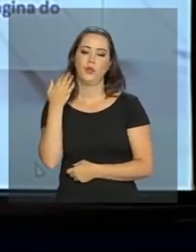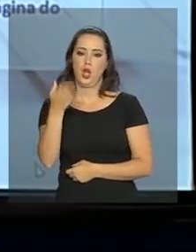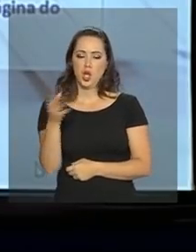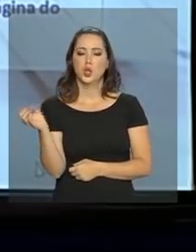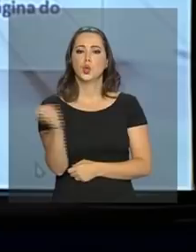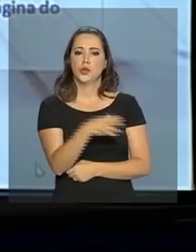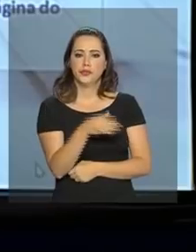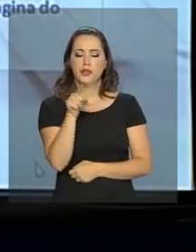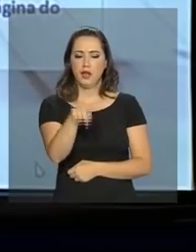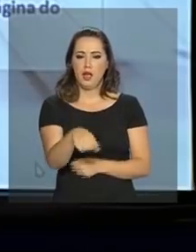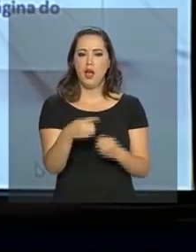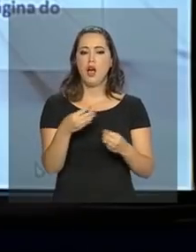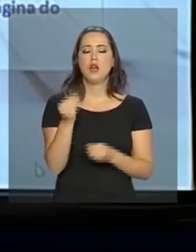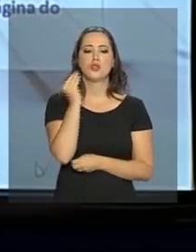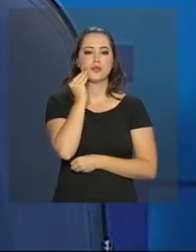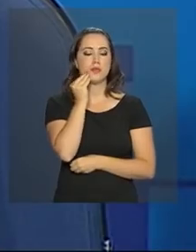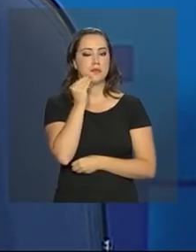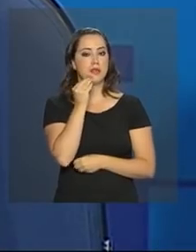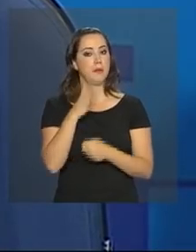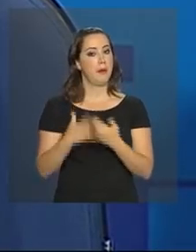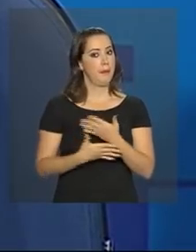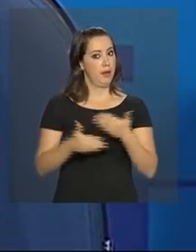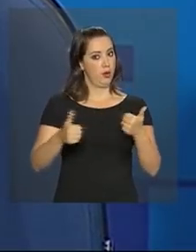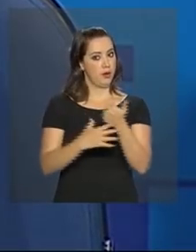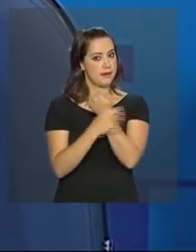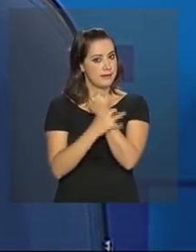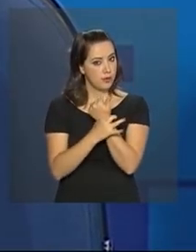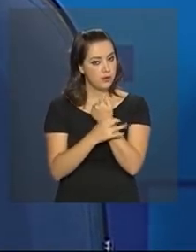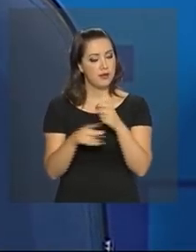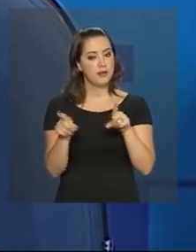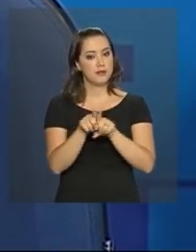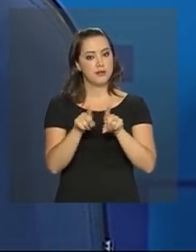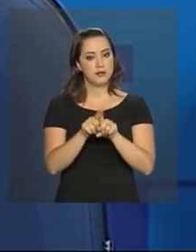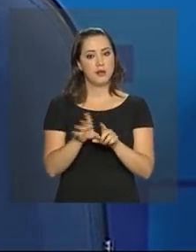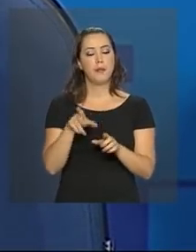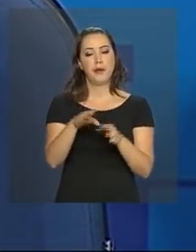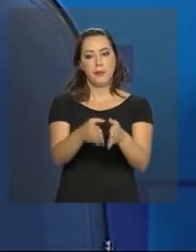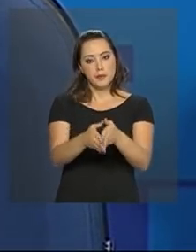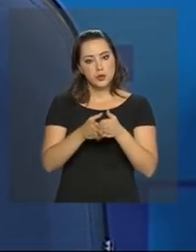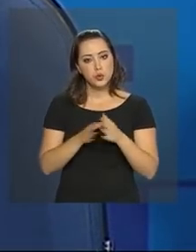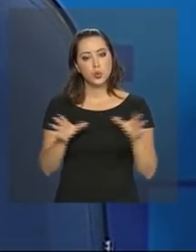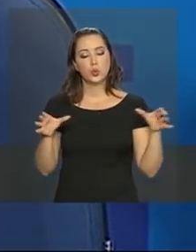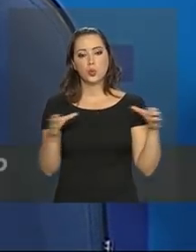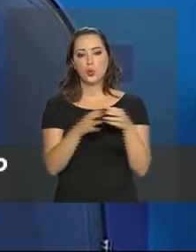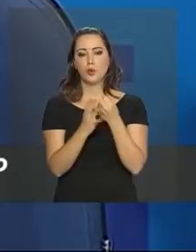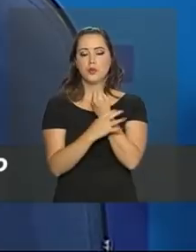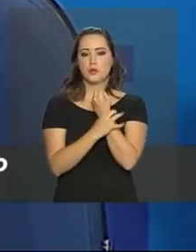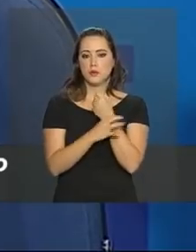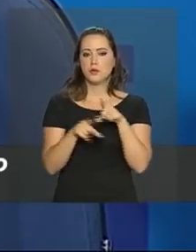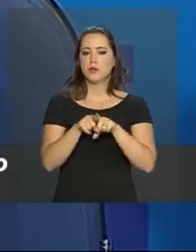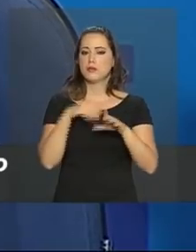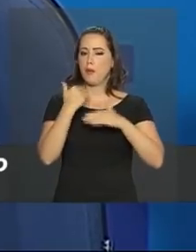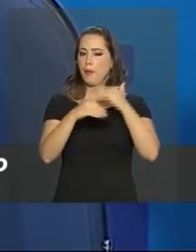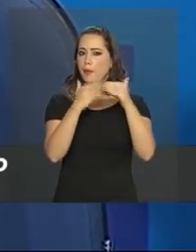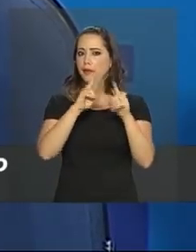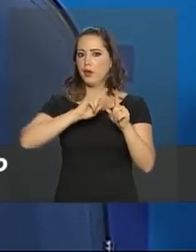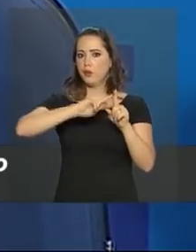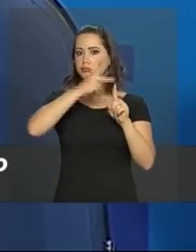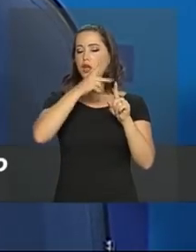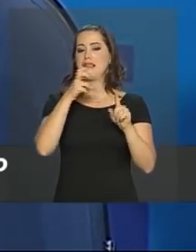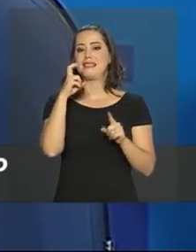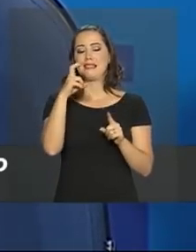para reforçar a segurança e também por orientação dos órgãos de segurança nós aumentamos então em cinco